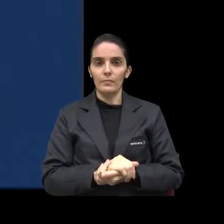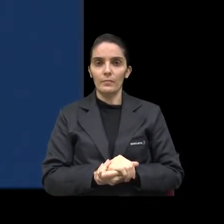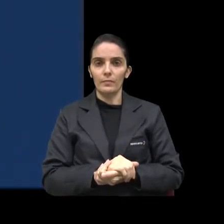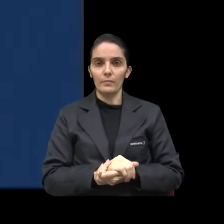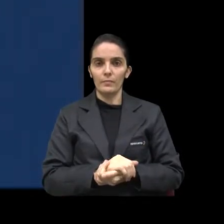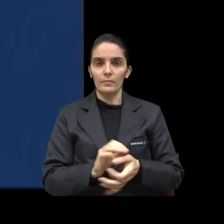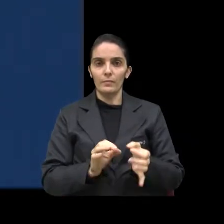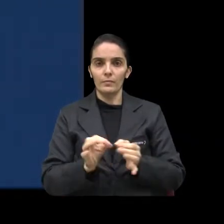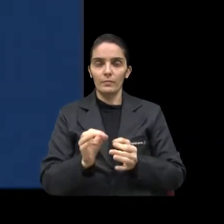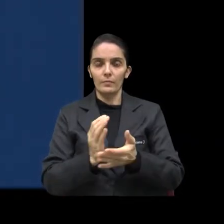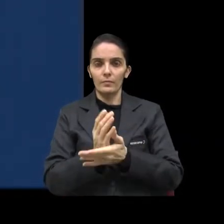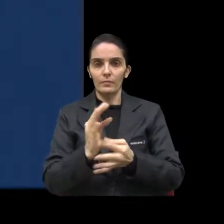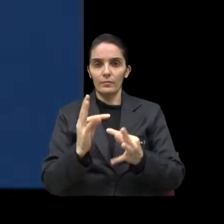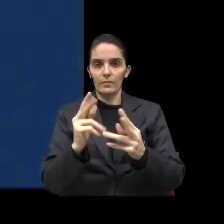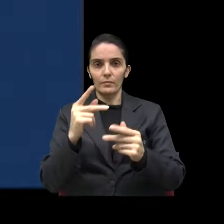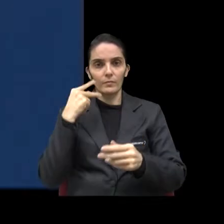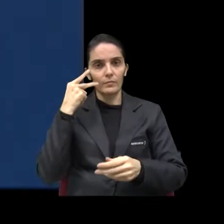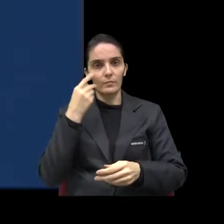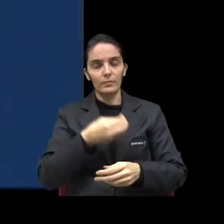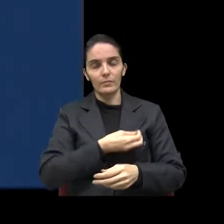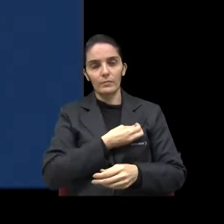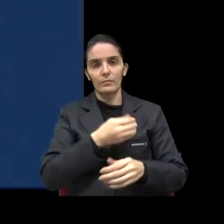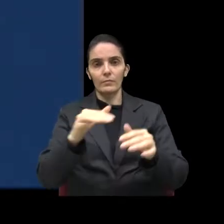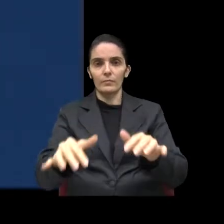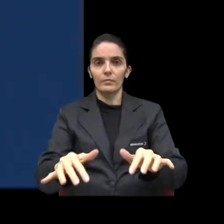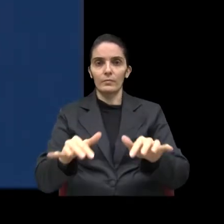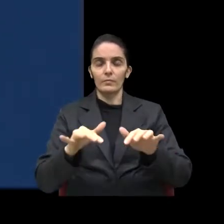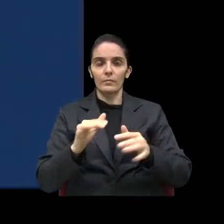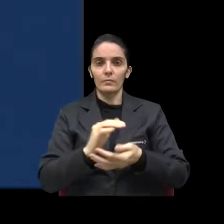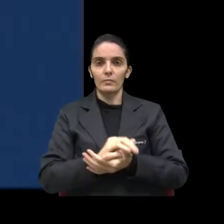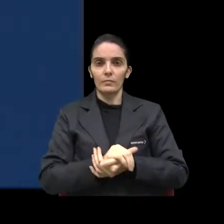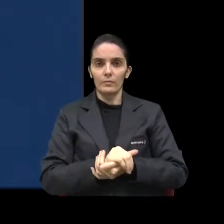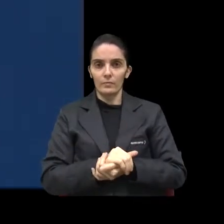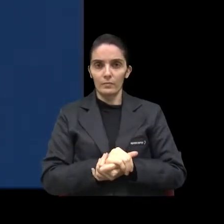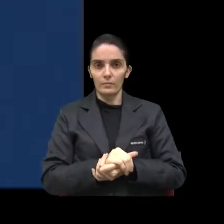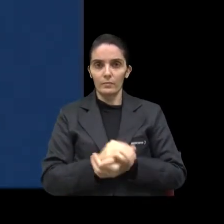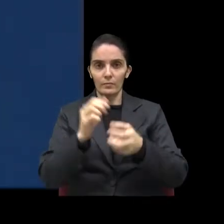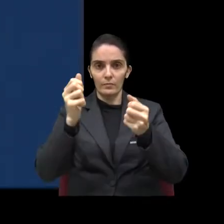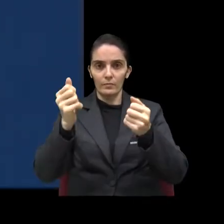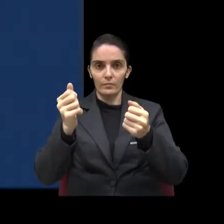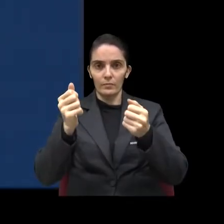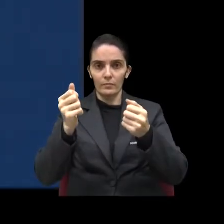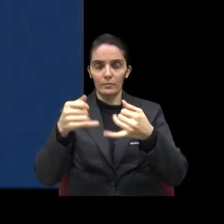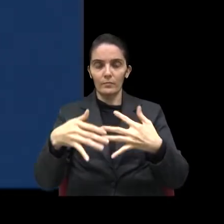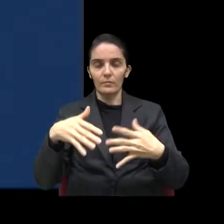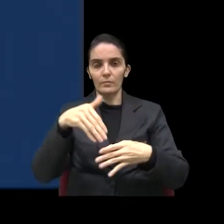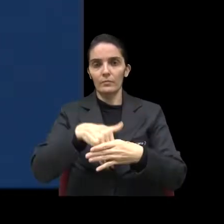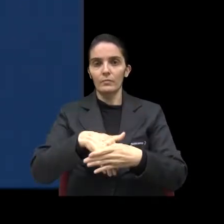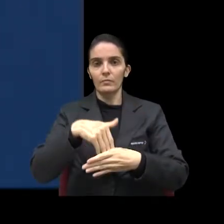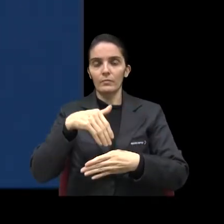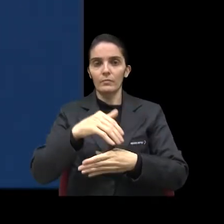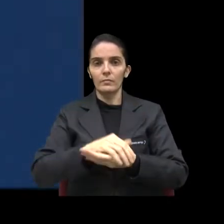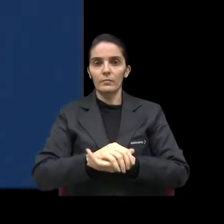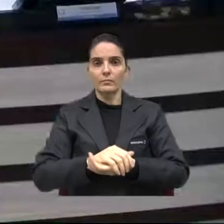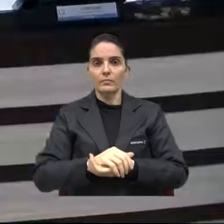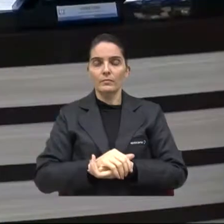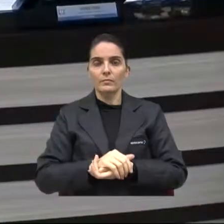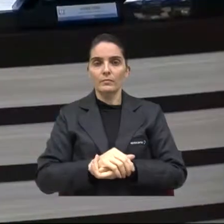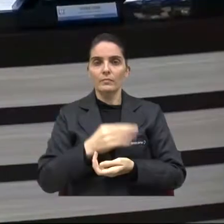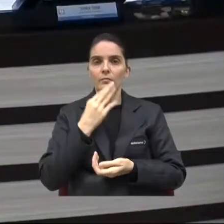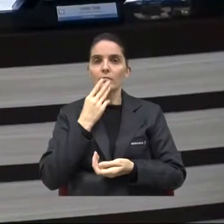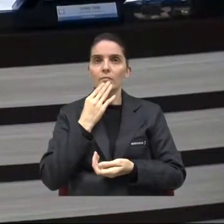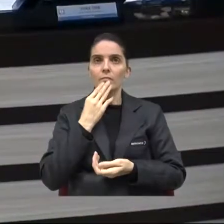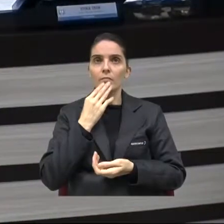O projeto foi aprovado por todos os vereadores presentes no plenário. Para justificativa de voto, vereador